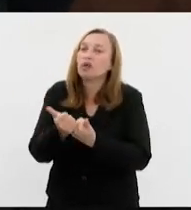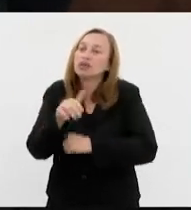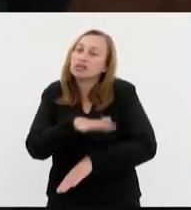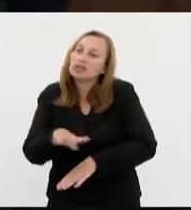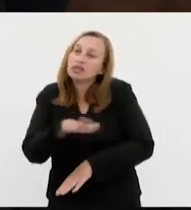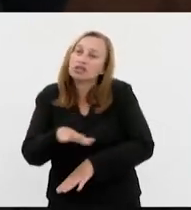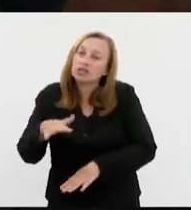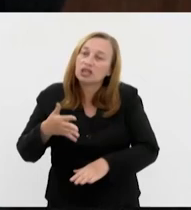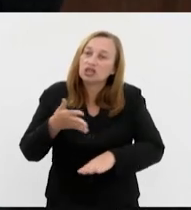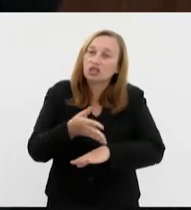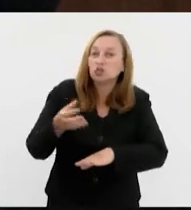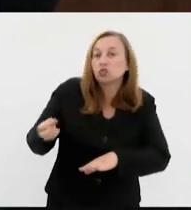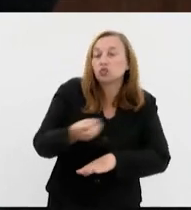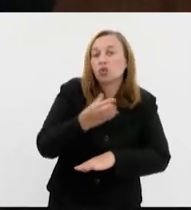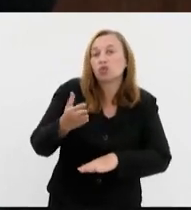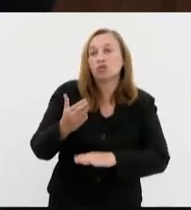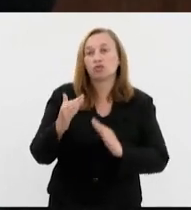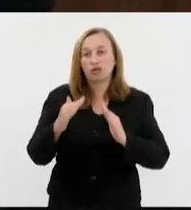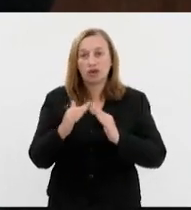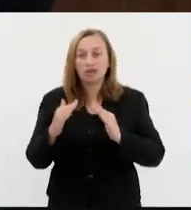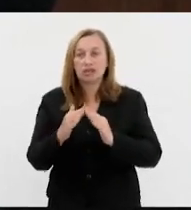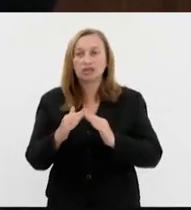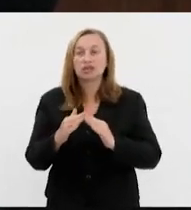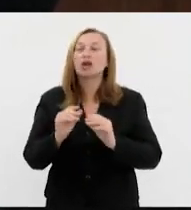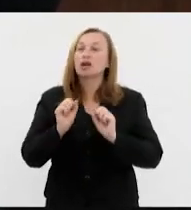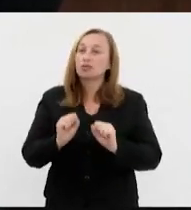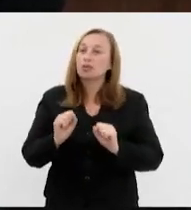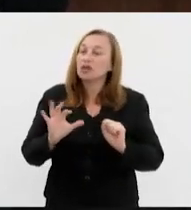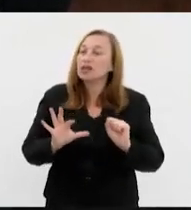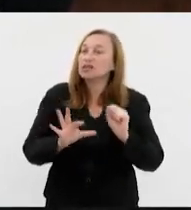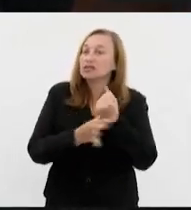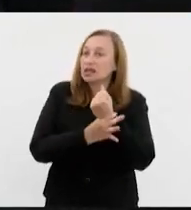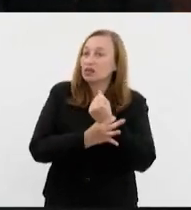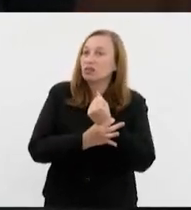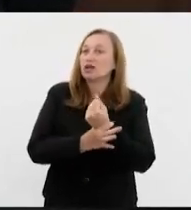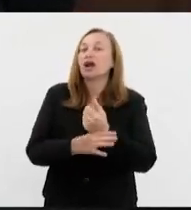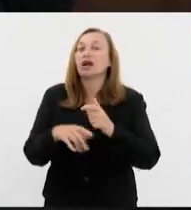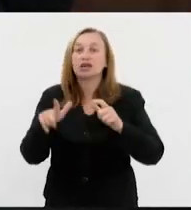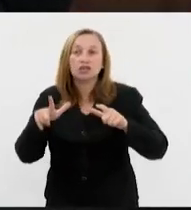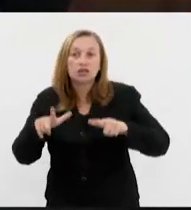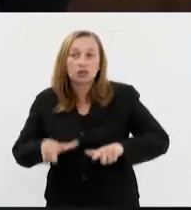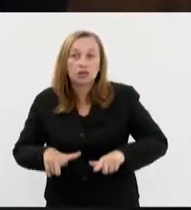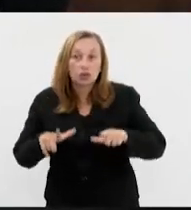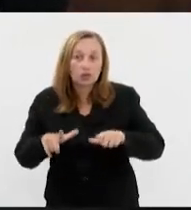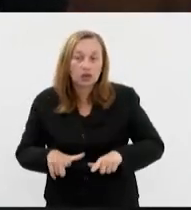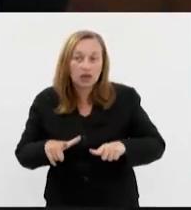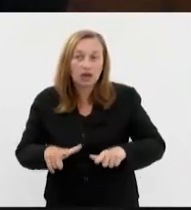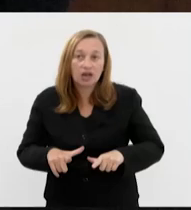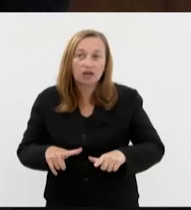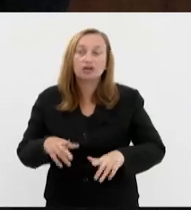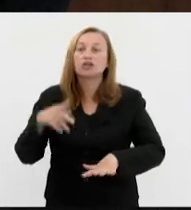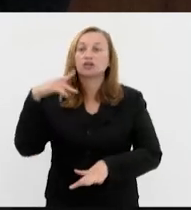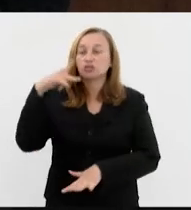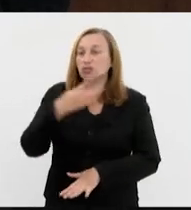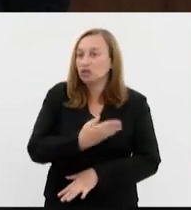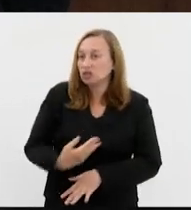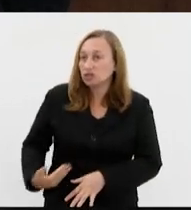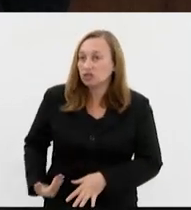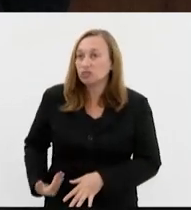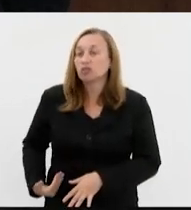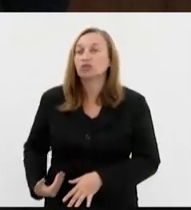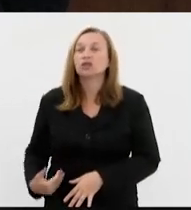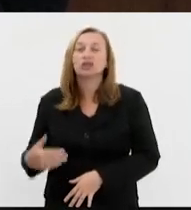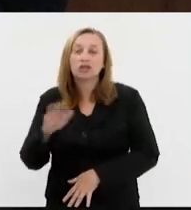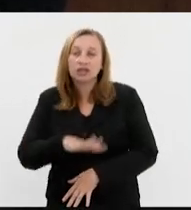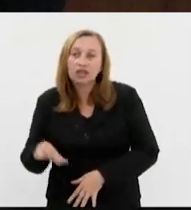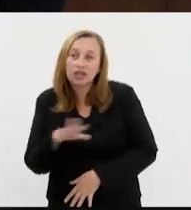no novo lar. Então, que a gente possa garantir que esse espaço que é o espaço de fazer políticas públicas para crianças,